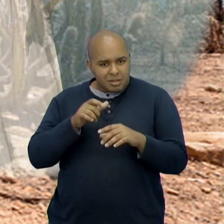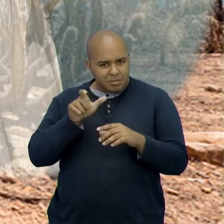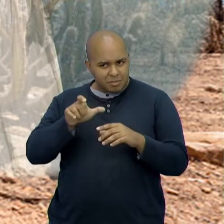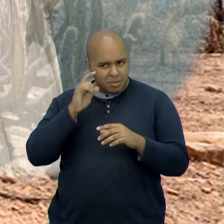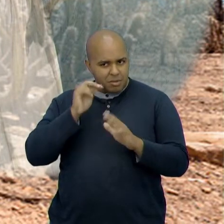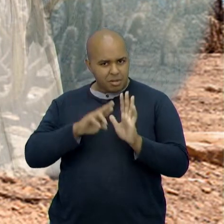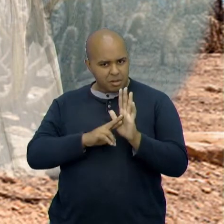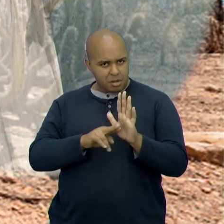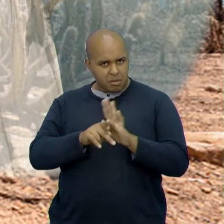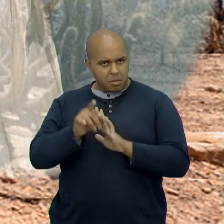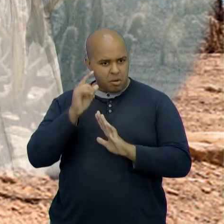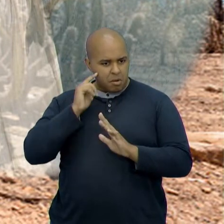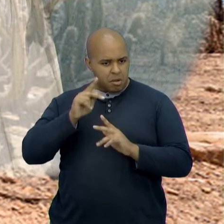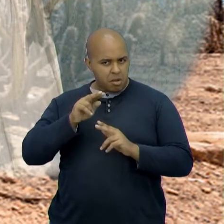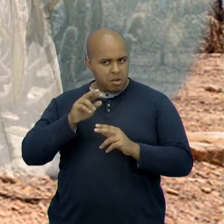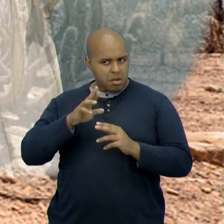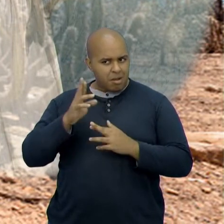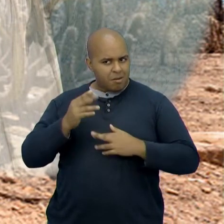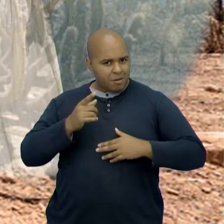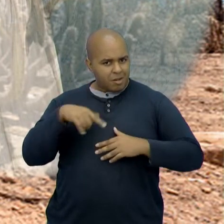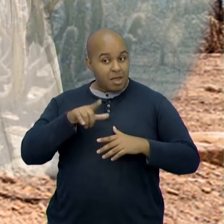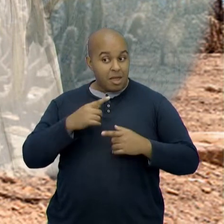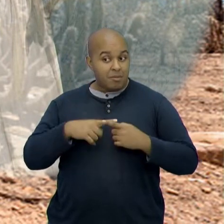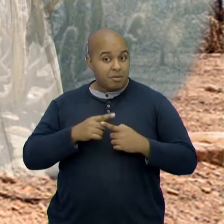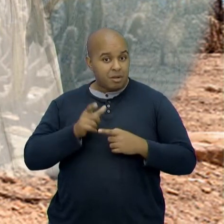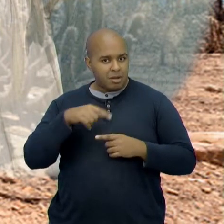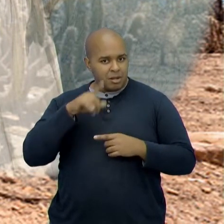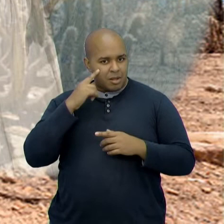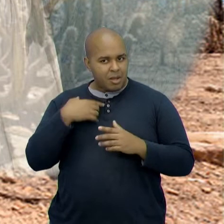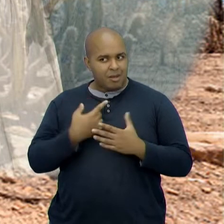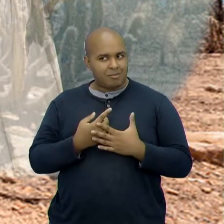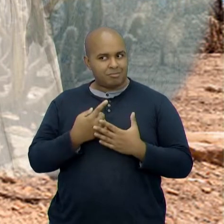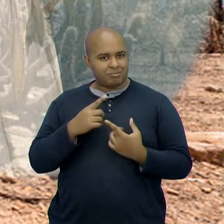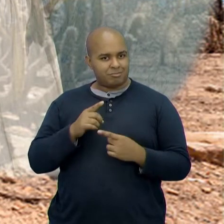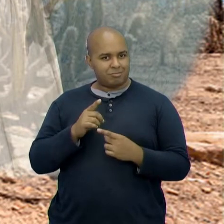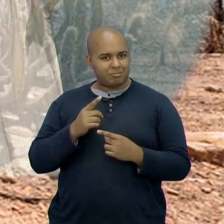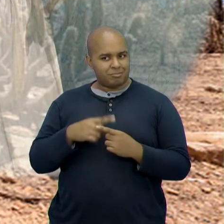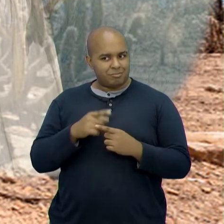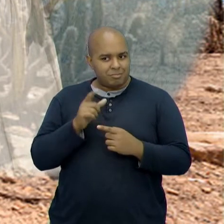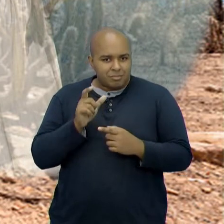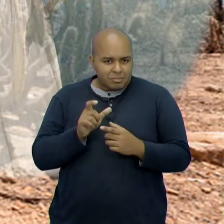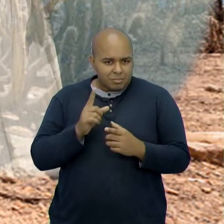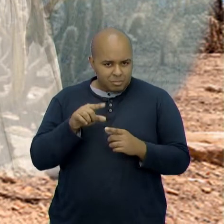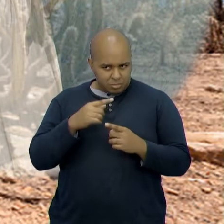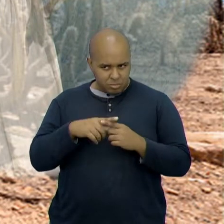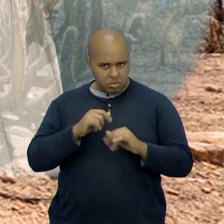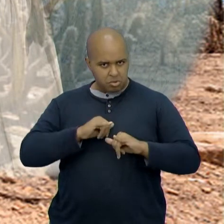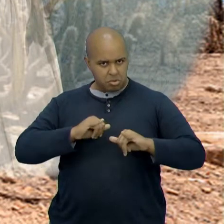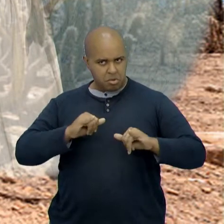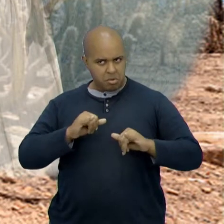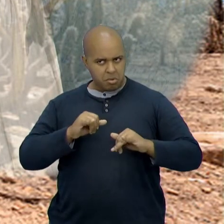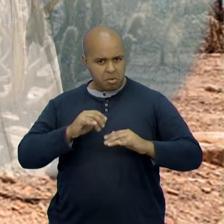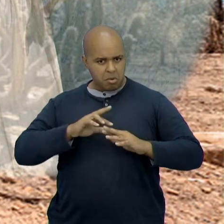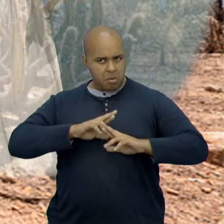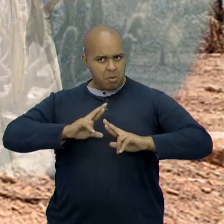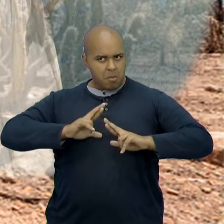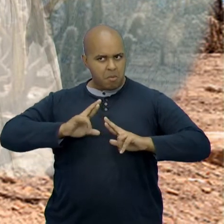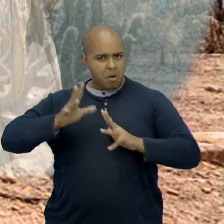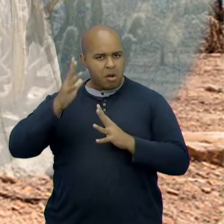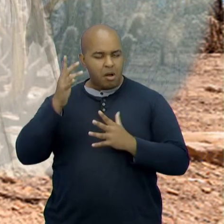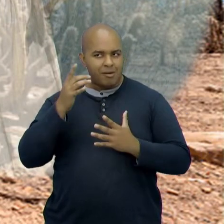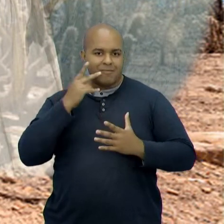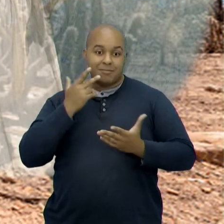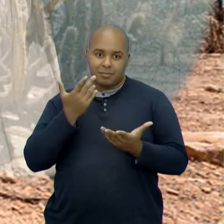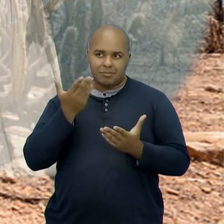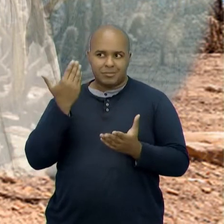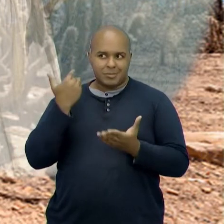os representantes da República de demônio, é porque ele é contra a proclamação da República. Olha,